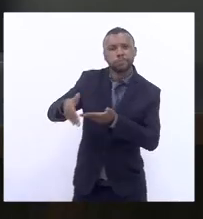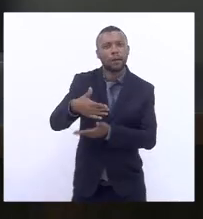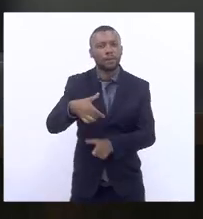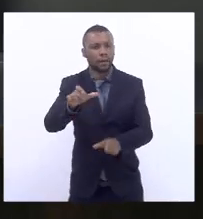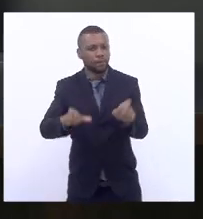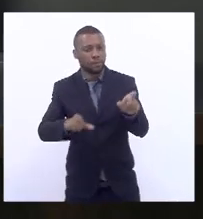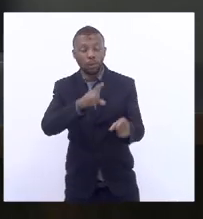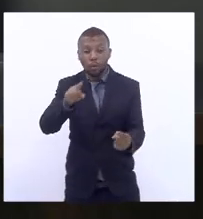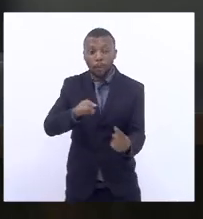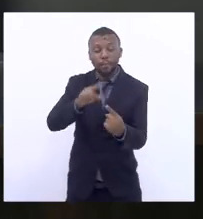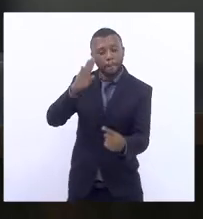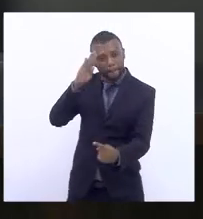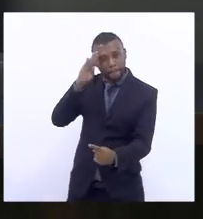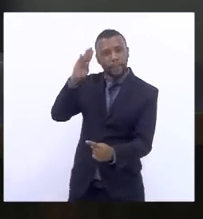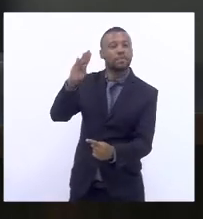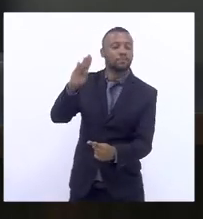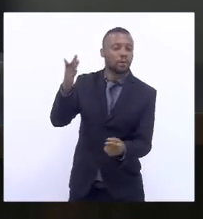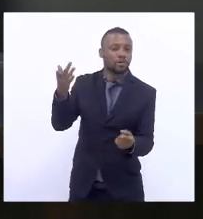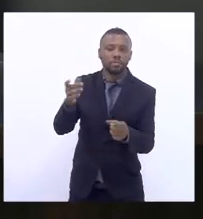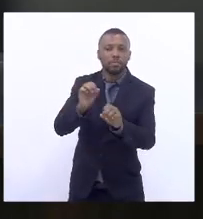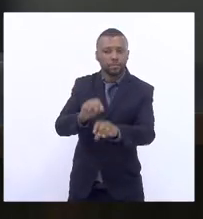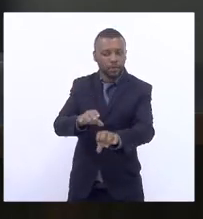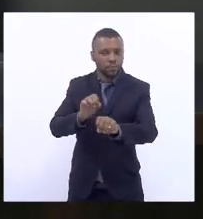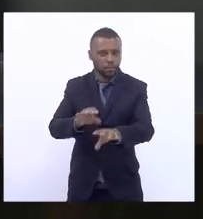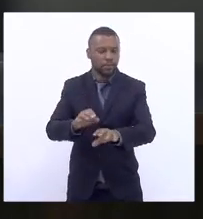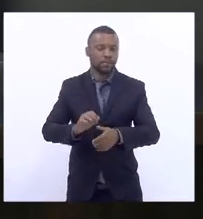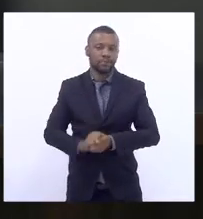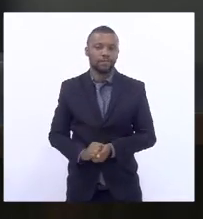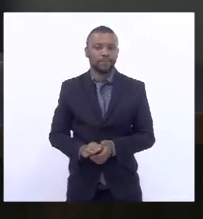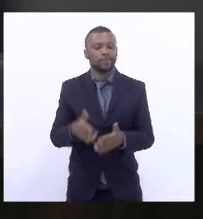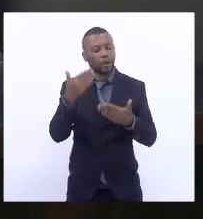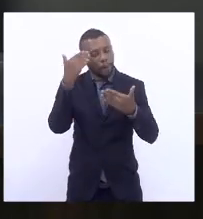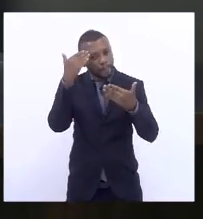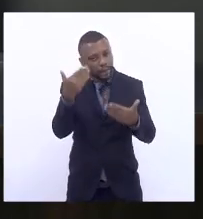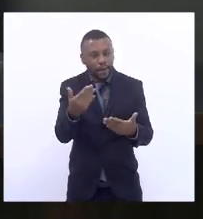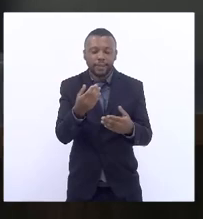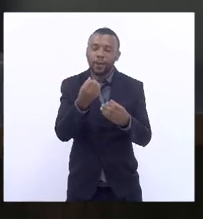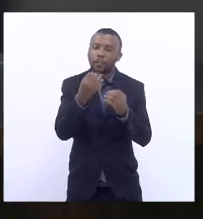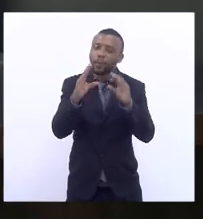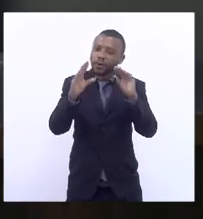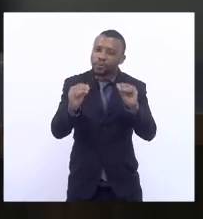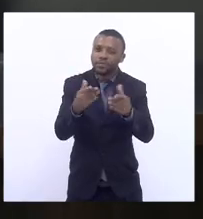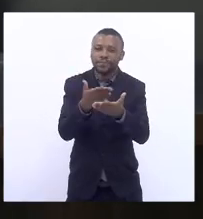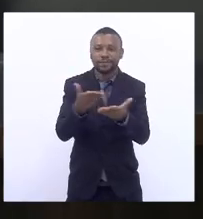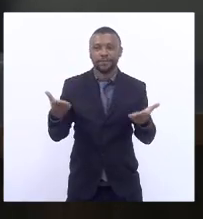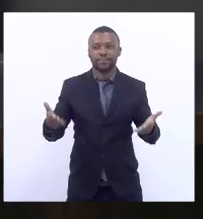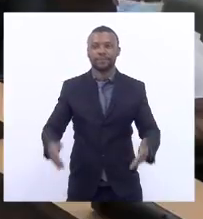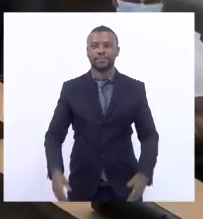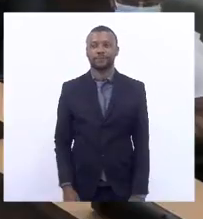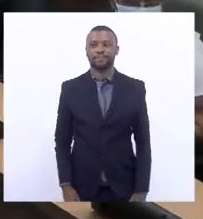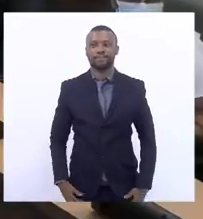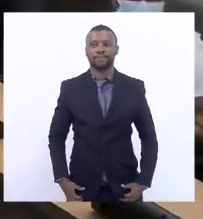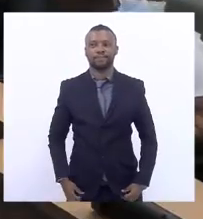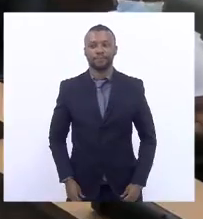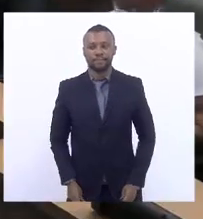é o objetivo principal da educação. Obrigada e boa noite a todos.